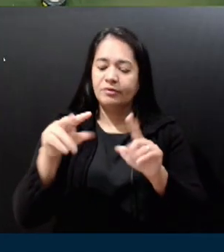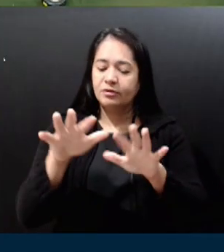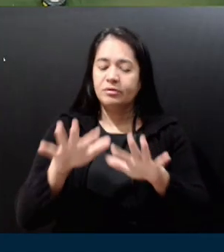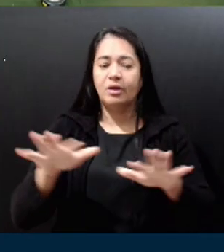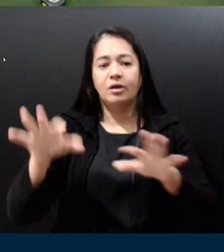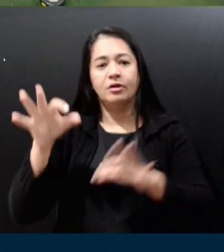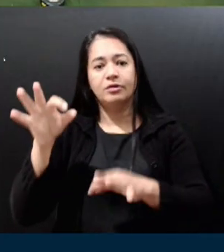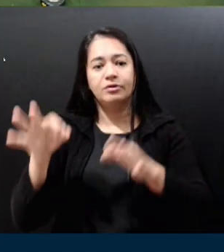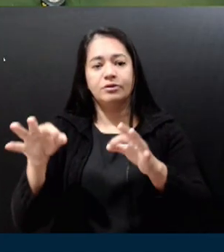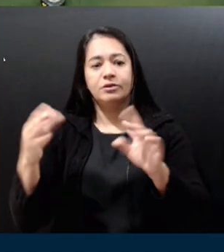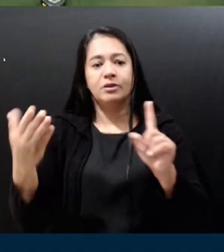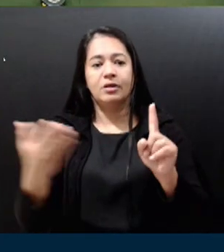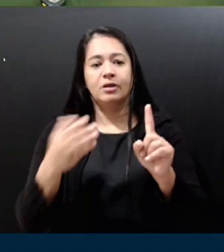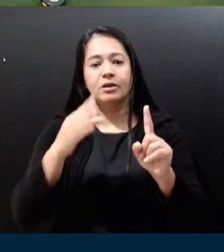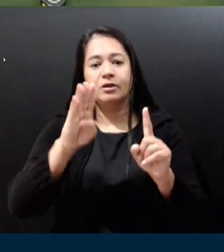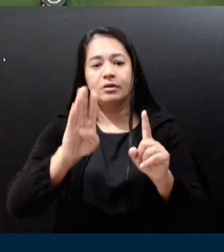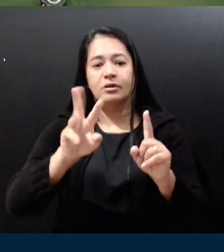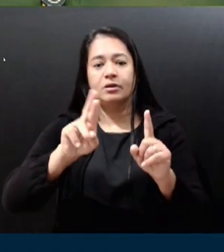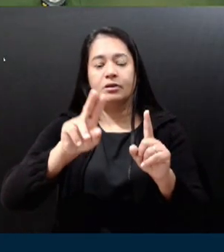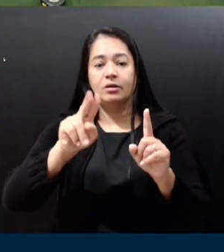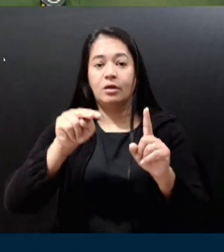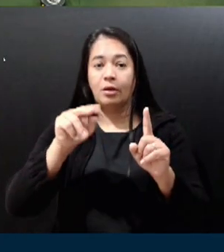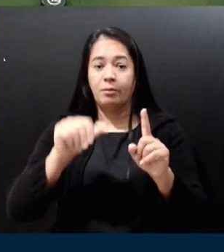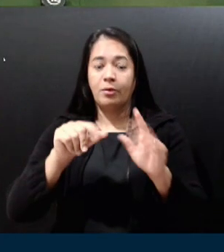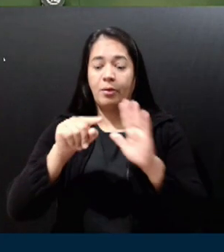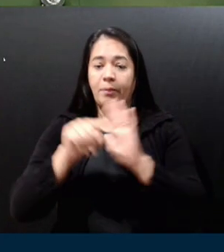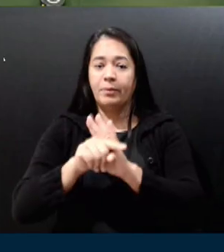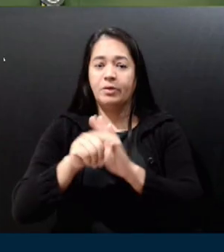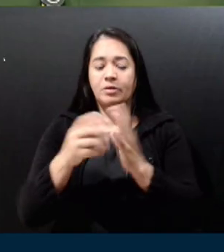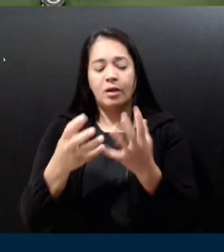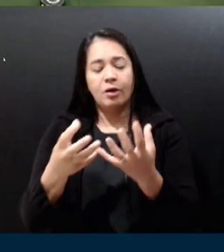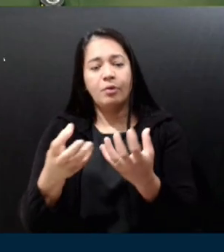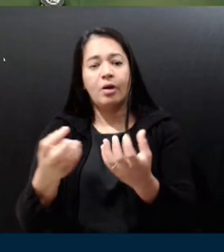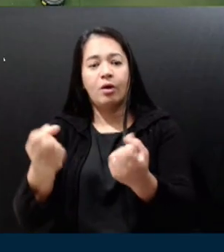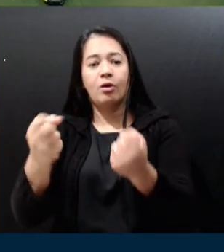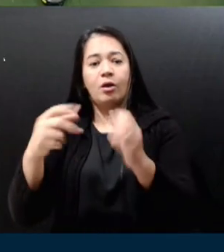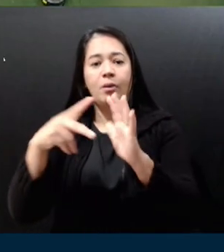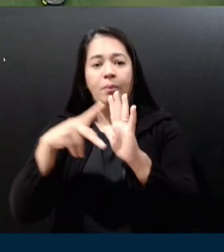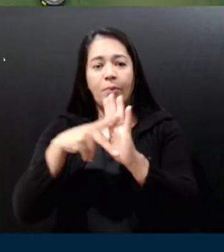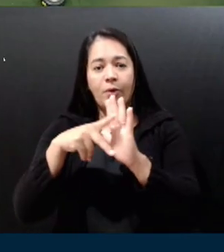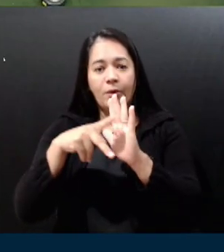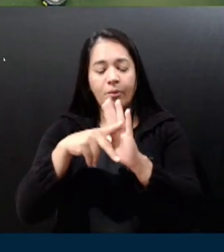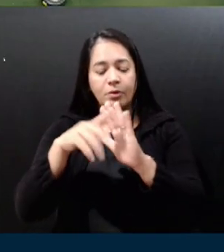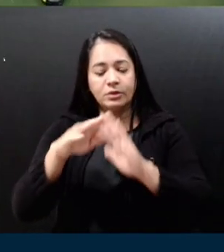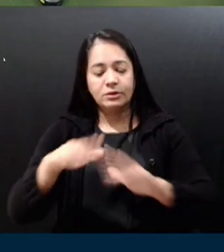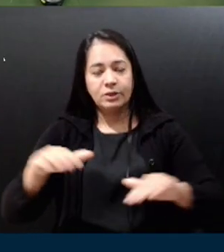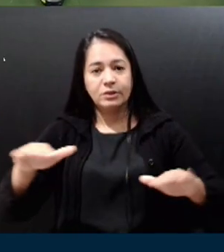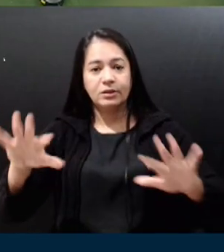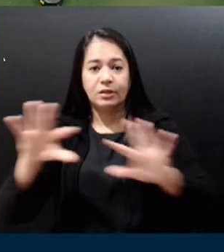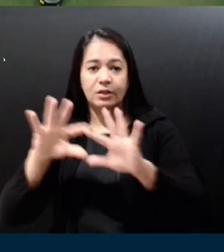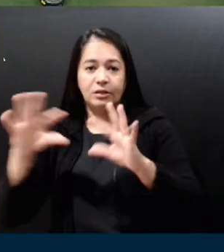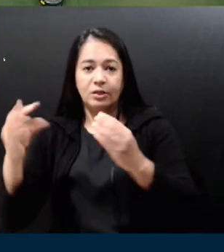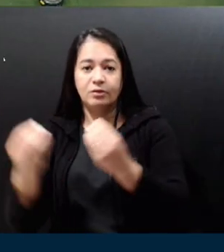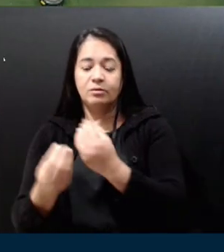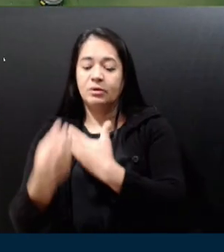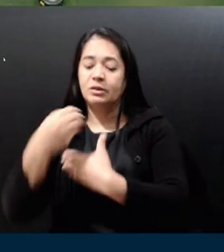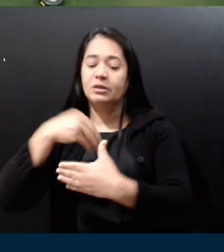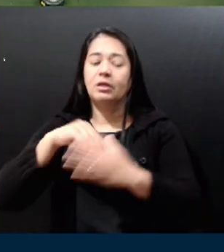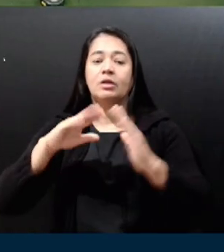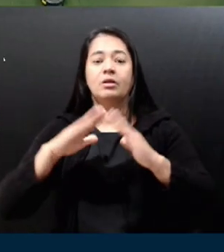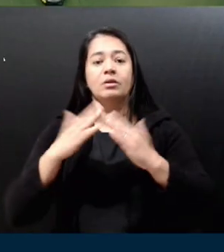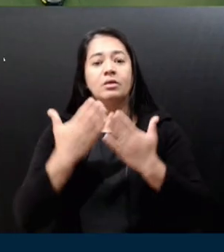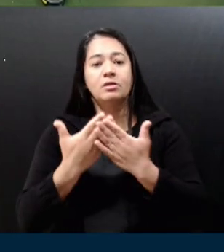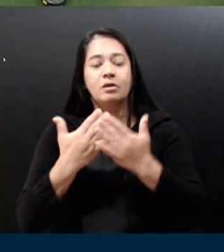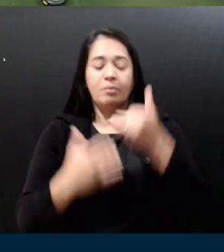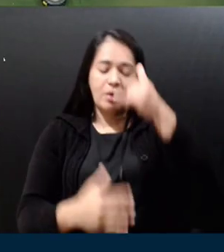que pergunta referente ao acolhimento, né, das crianças e das famílias nas escolas para prevenir aí essa